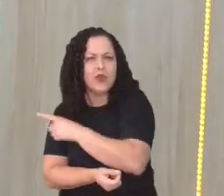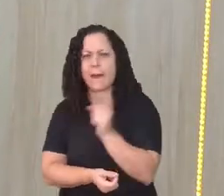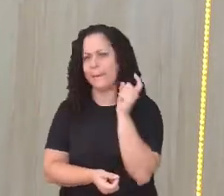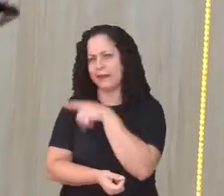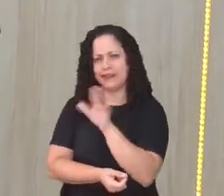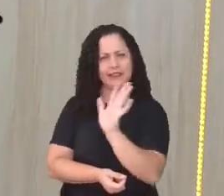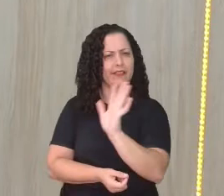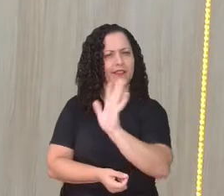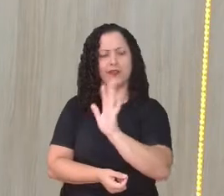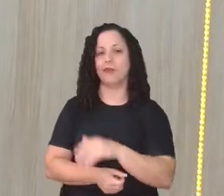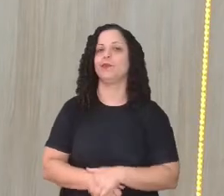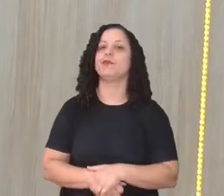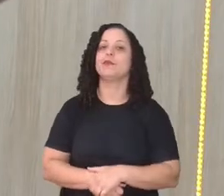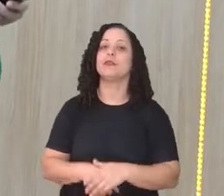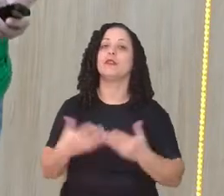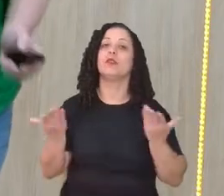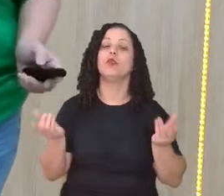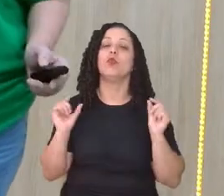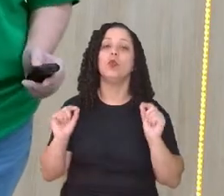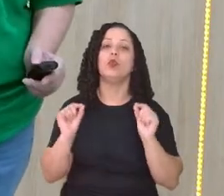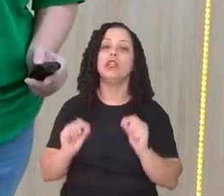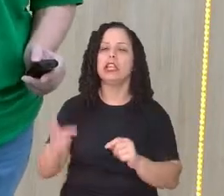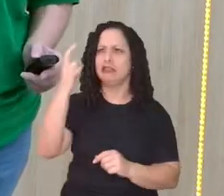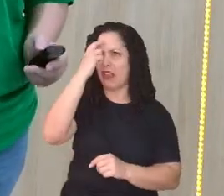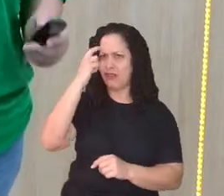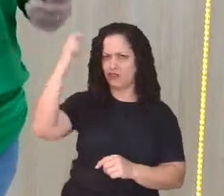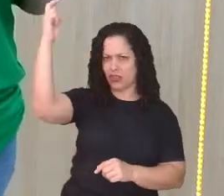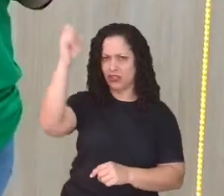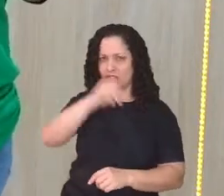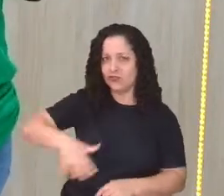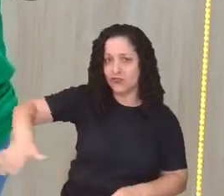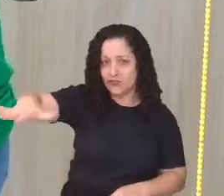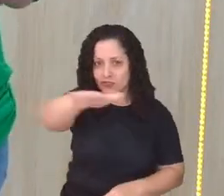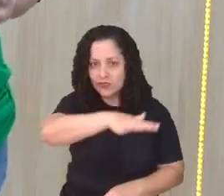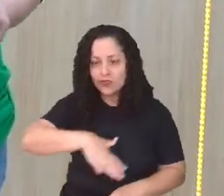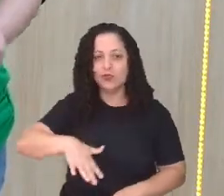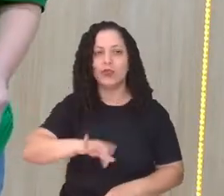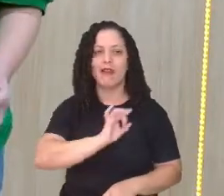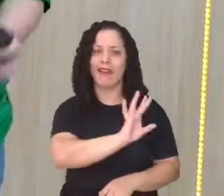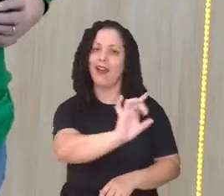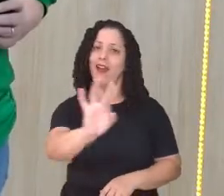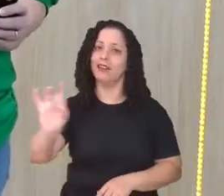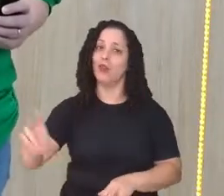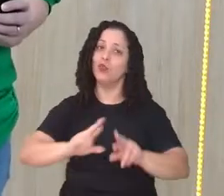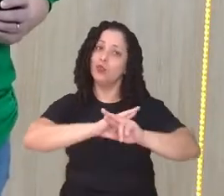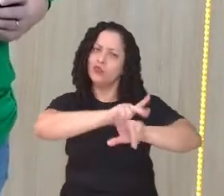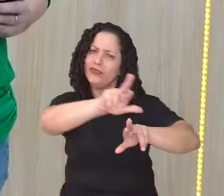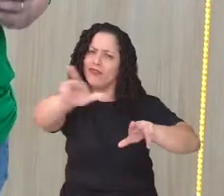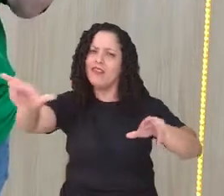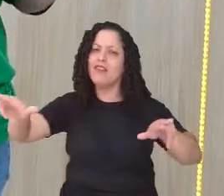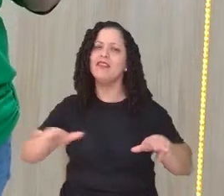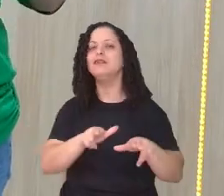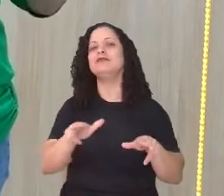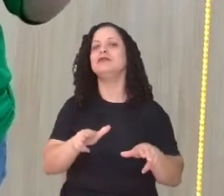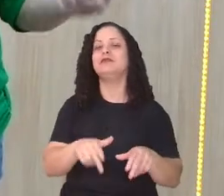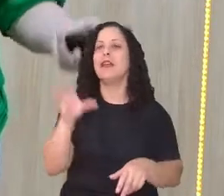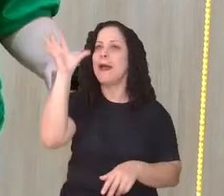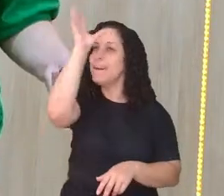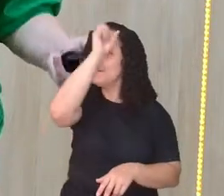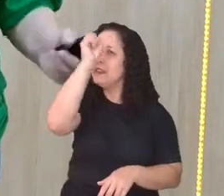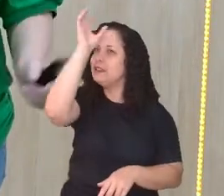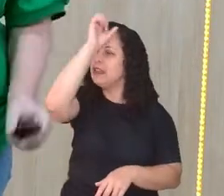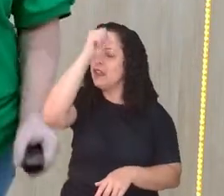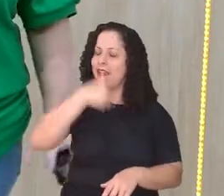para gênio. Gente, gênios somos todos nós. Agora, cada um no seu ritmo, aprendendo com